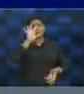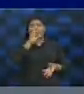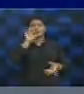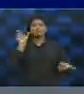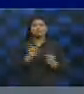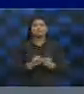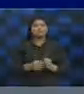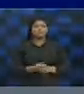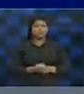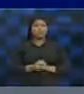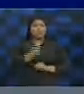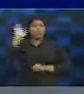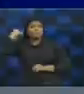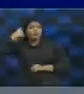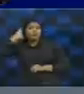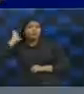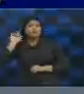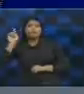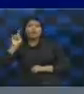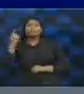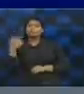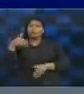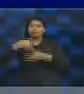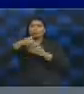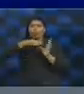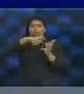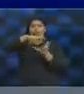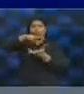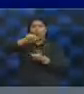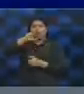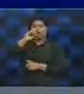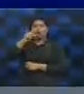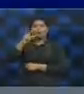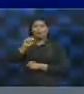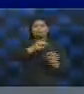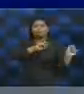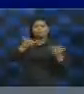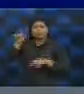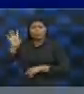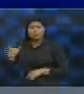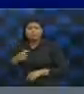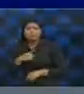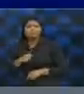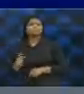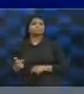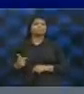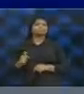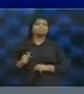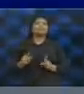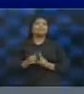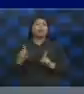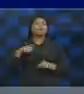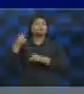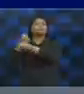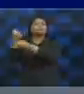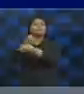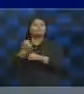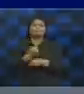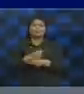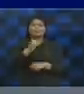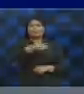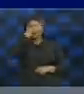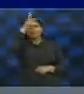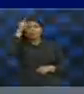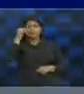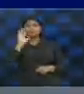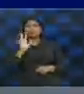em Salvador fizeram BRT. Lá em Goiânia fizeram BRT. Todas as grandes cidades brasileiras estão avançando por esse caminho. Eu